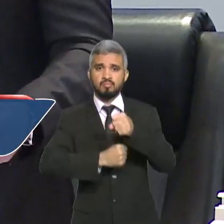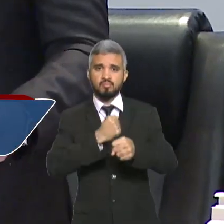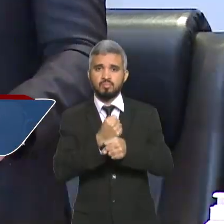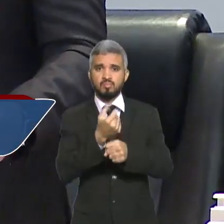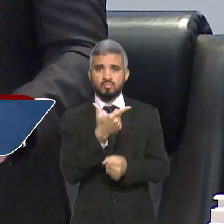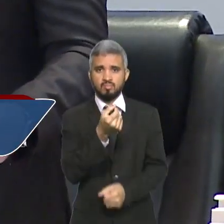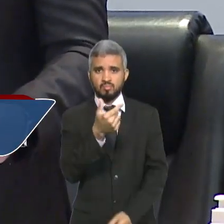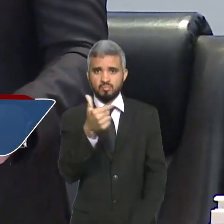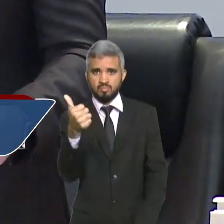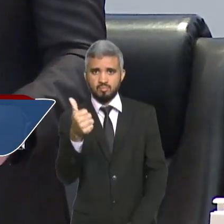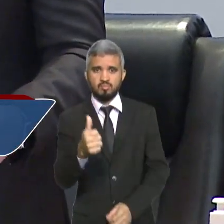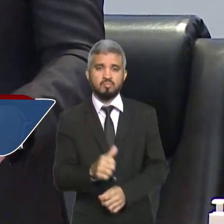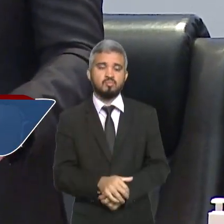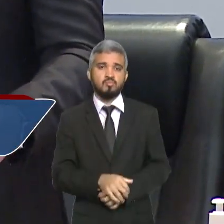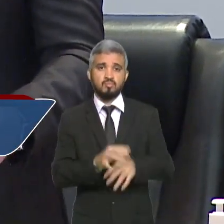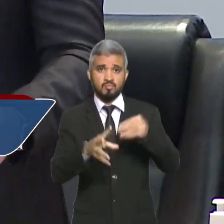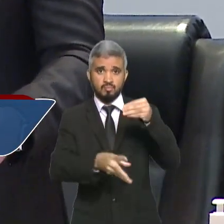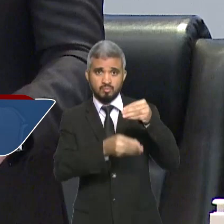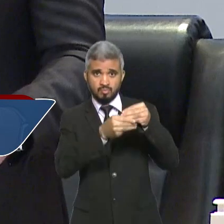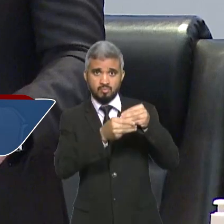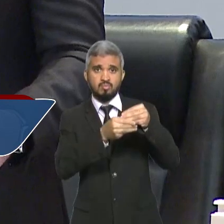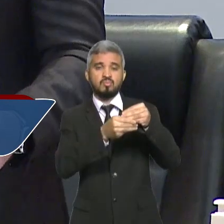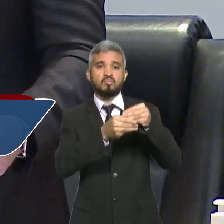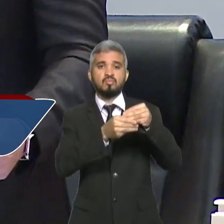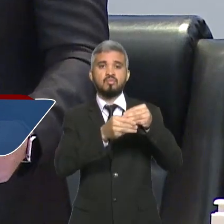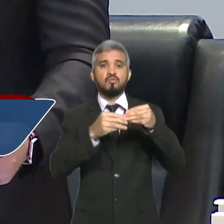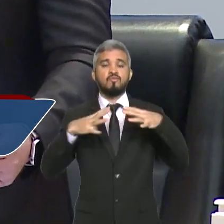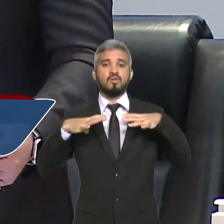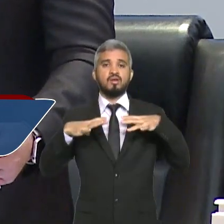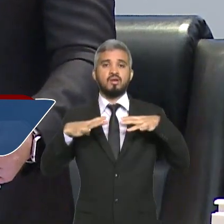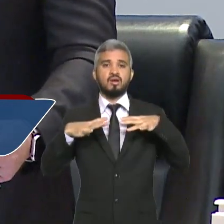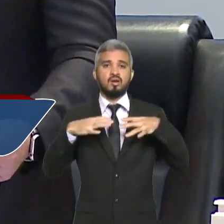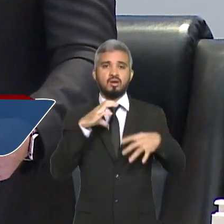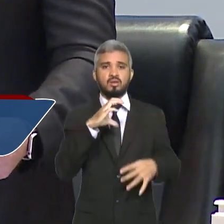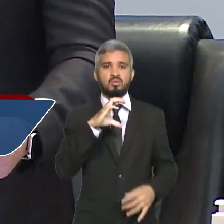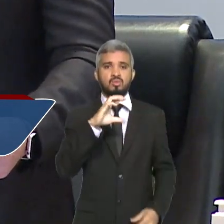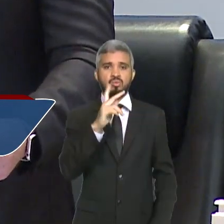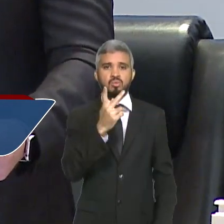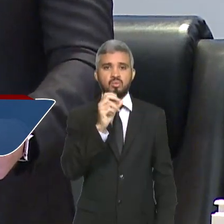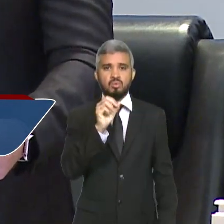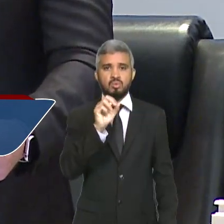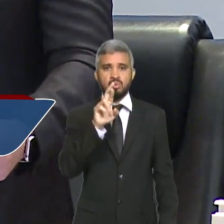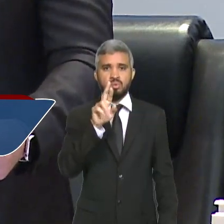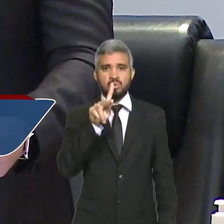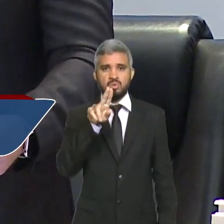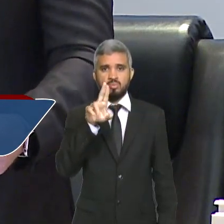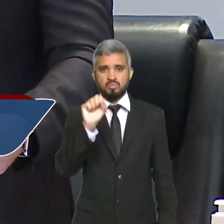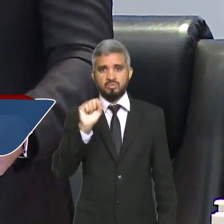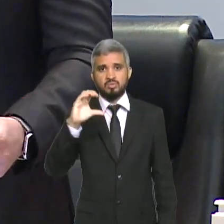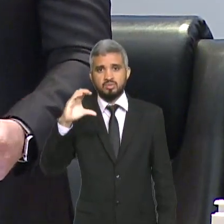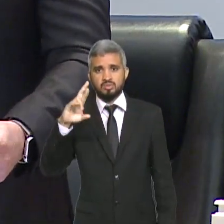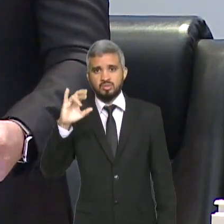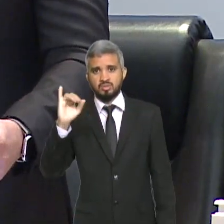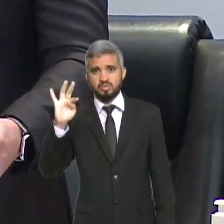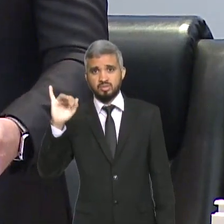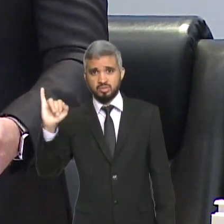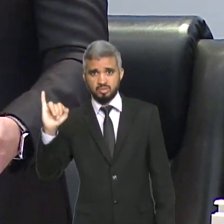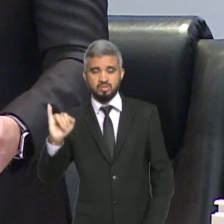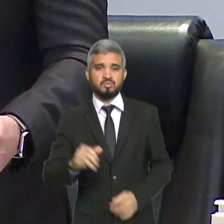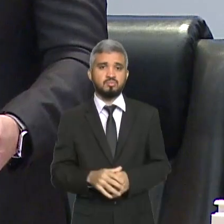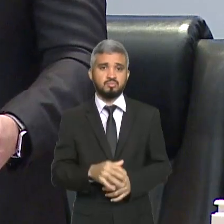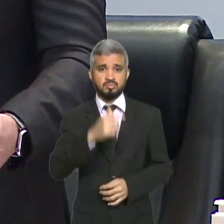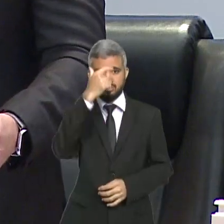inclui o feriado de Corpus Christi entre os feriados estaduais. O presidente da Assembleia Legislativa do Estado do Maranhão, no uso de